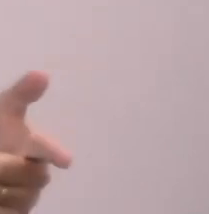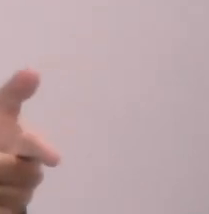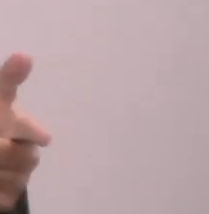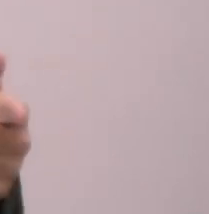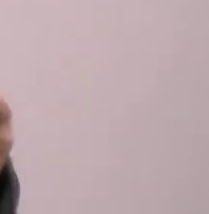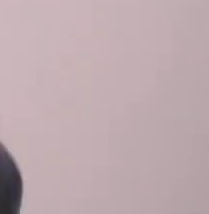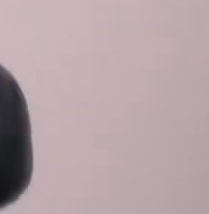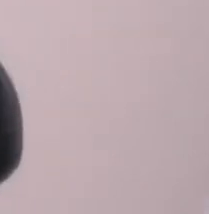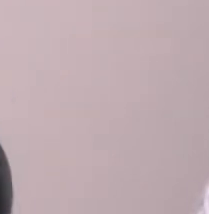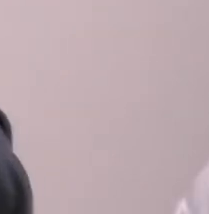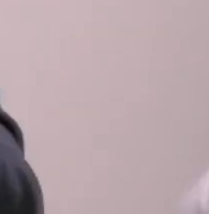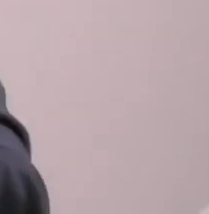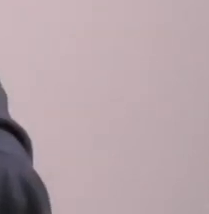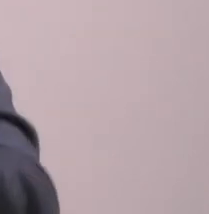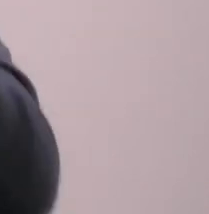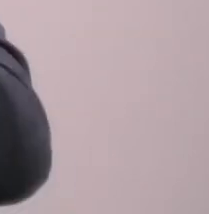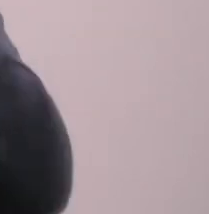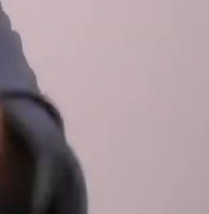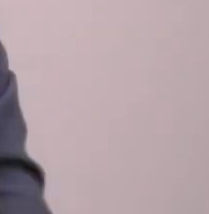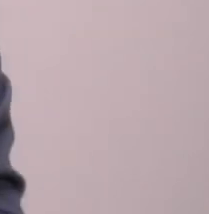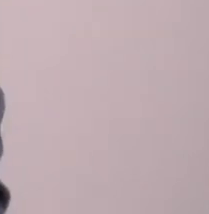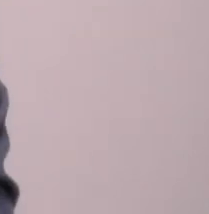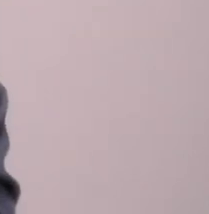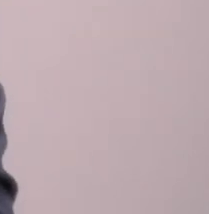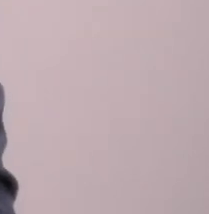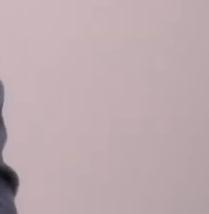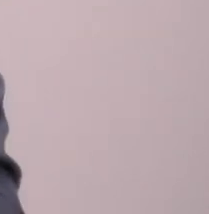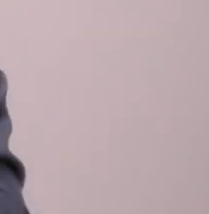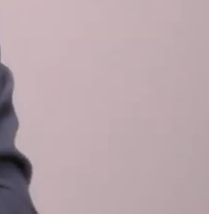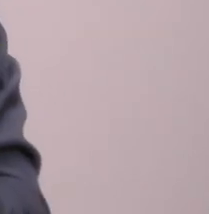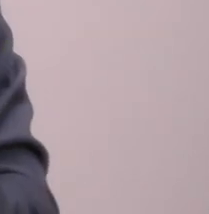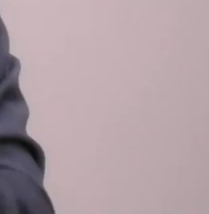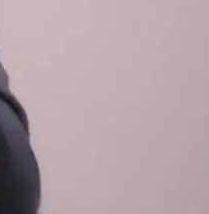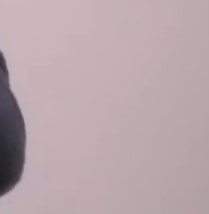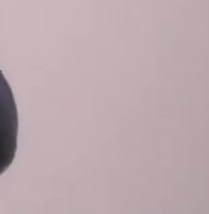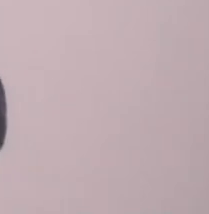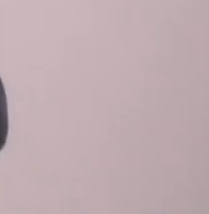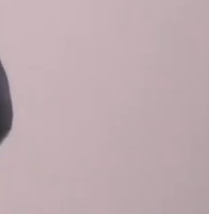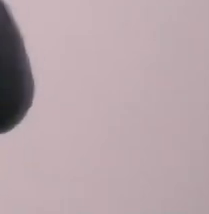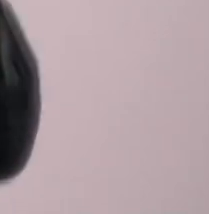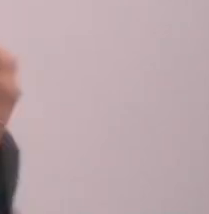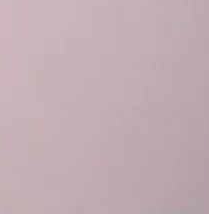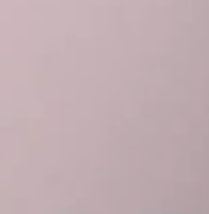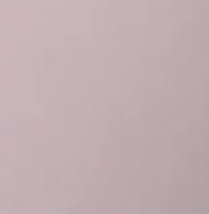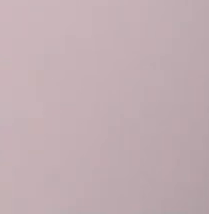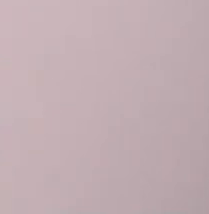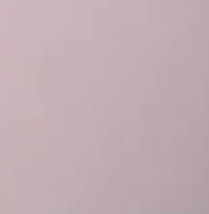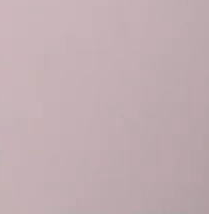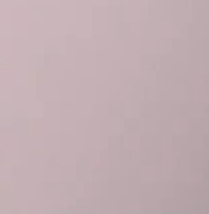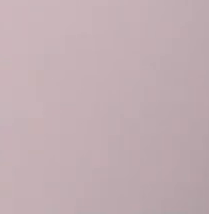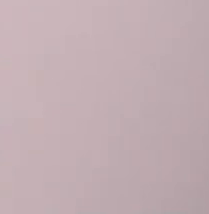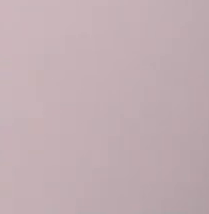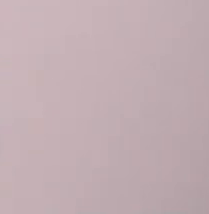seus alunos. Transforma o aluno da Zona Oeste num aluno que tem um ensino